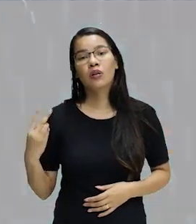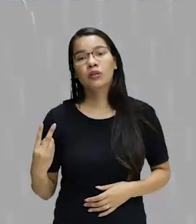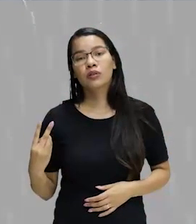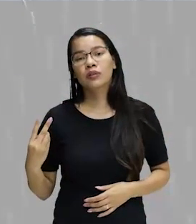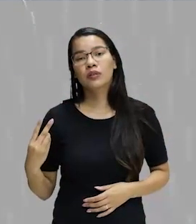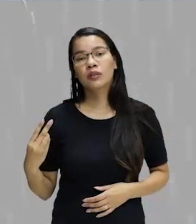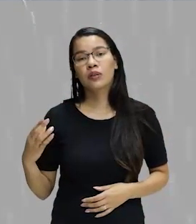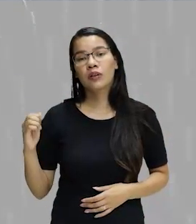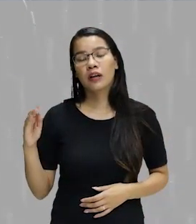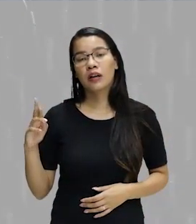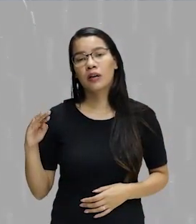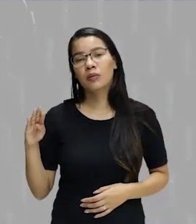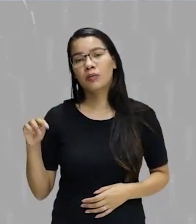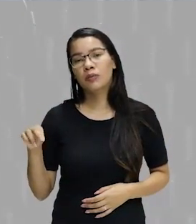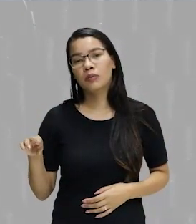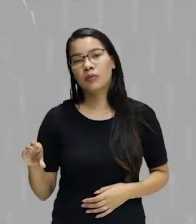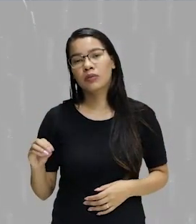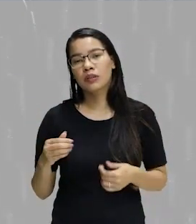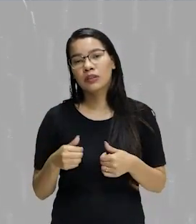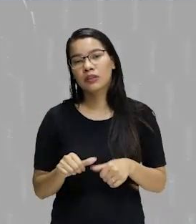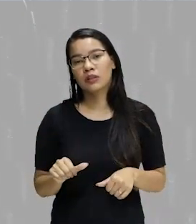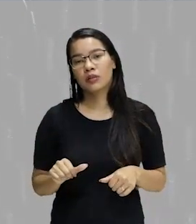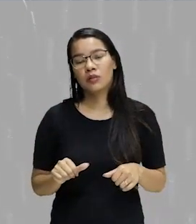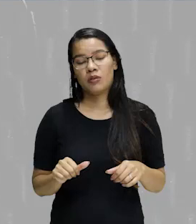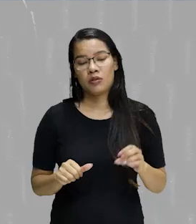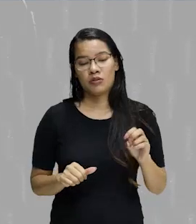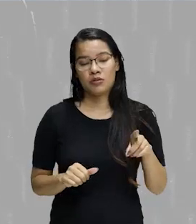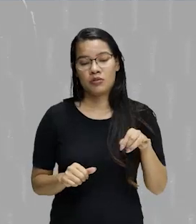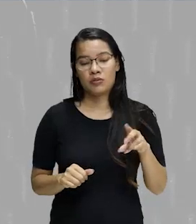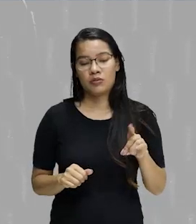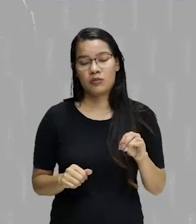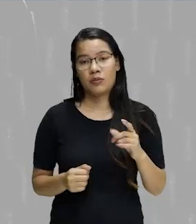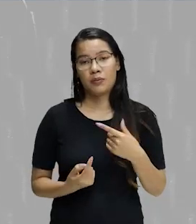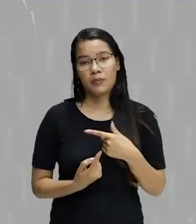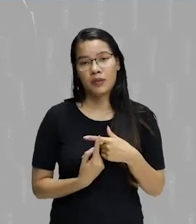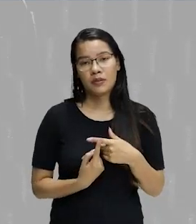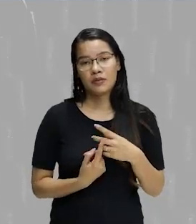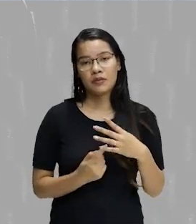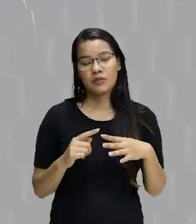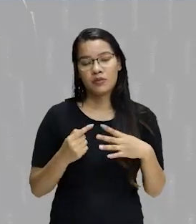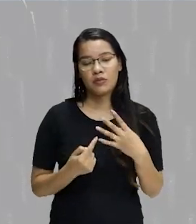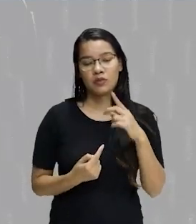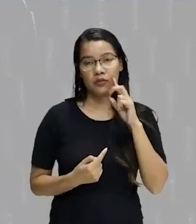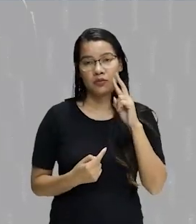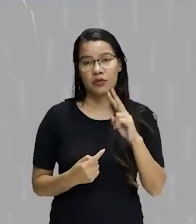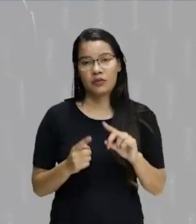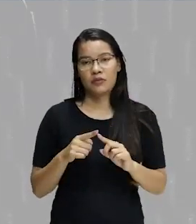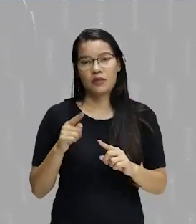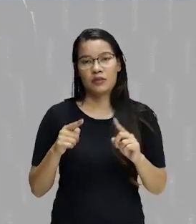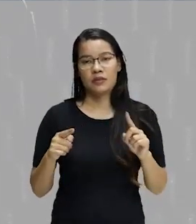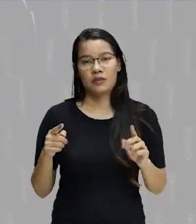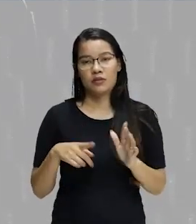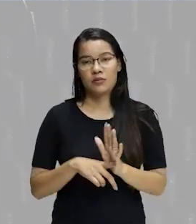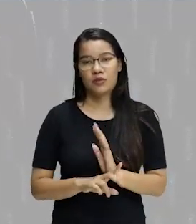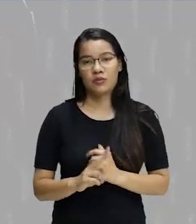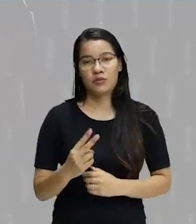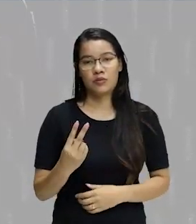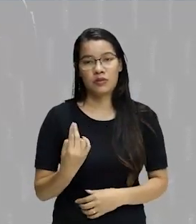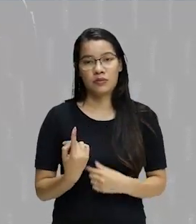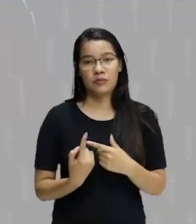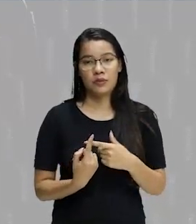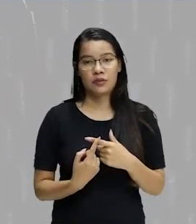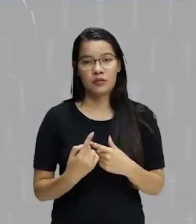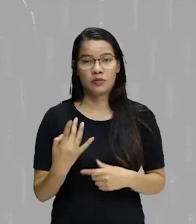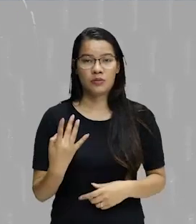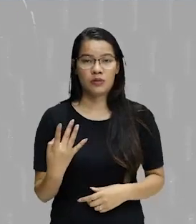CO2, o carbono está com NOx +4. Então, olha só a variação, de -2 para +4. Esse aumento